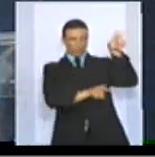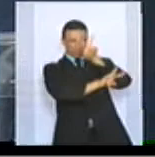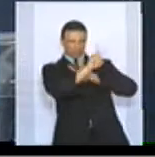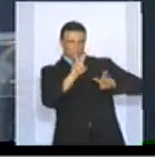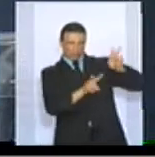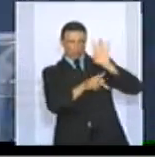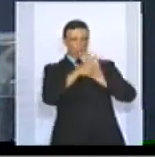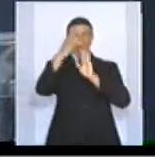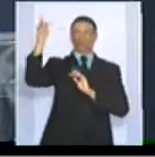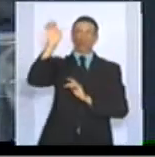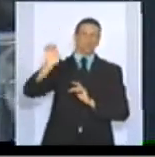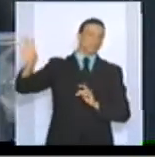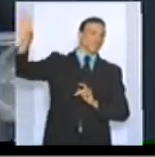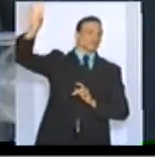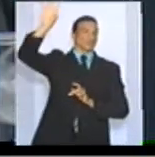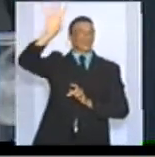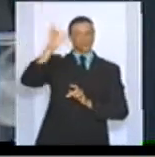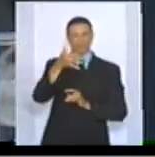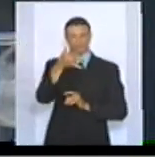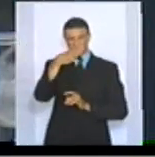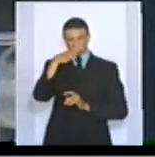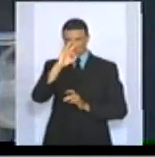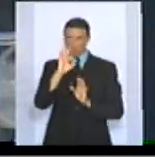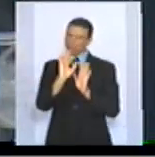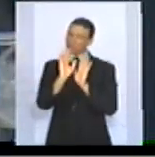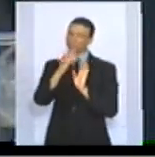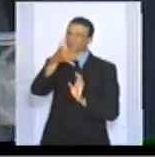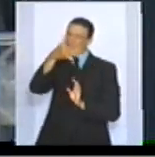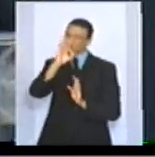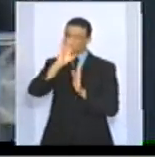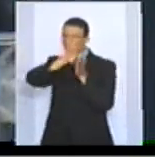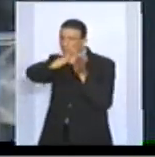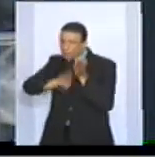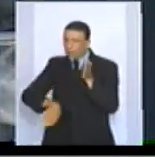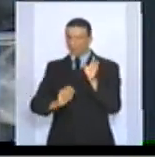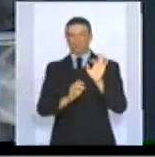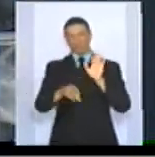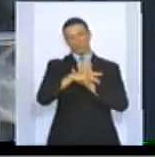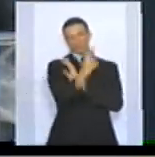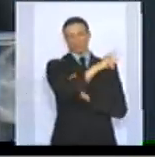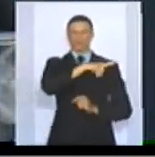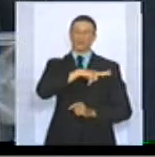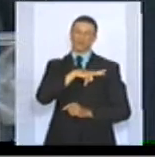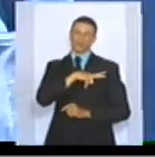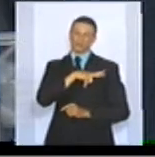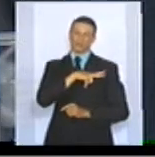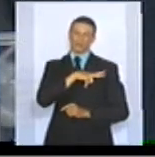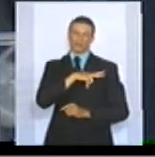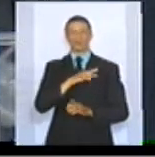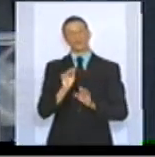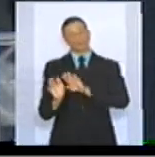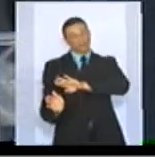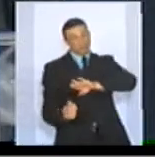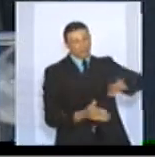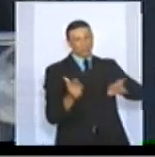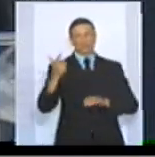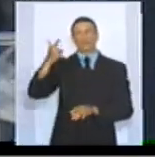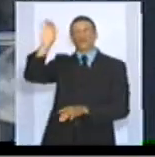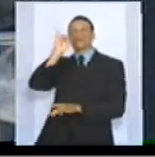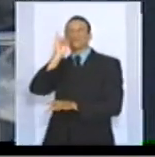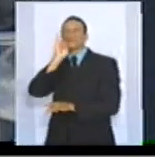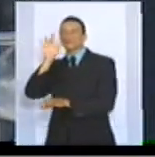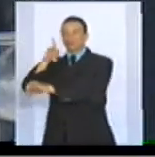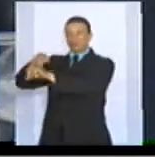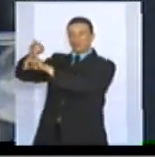europeus, sendo que 10% desses, no mínimo, de produção independente. Há diversos outros casos semelhantes de